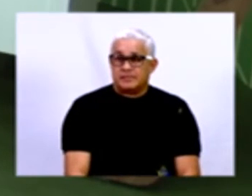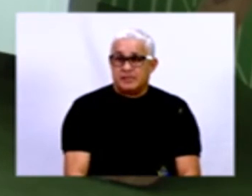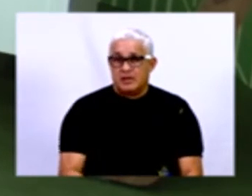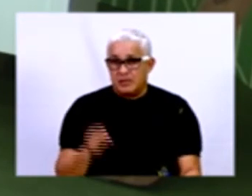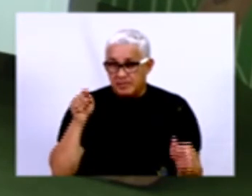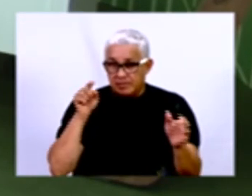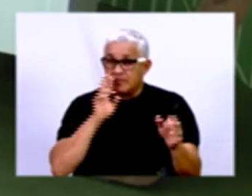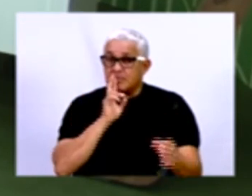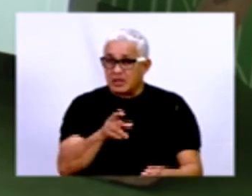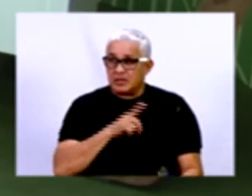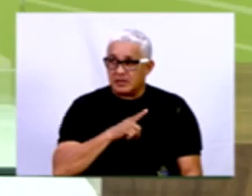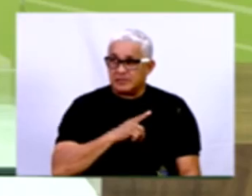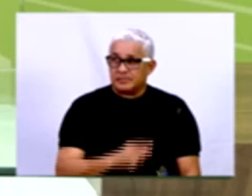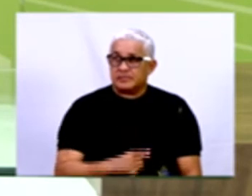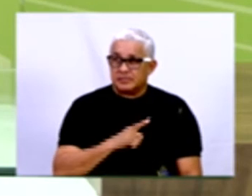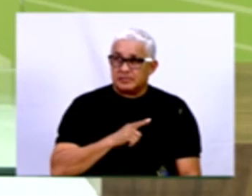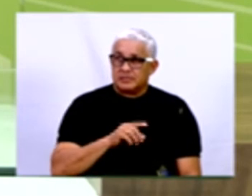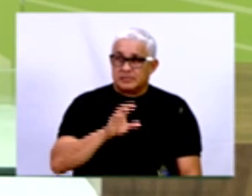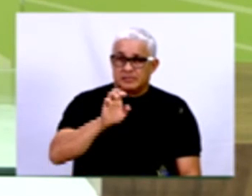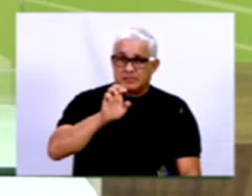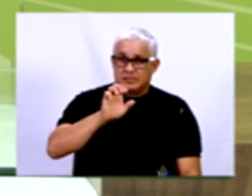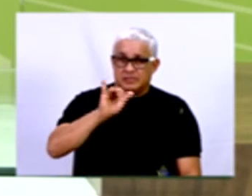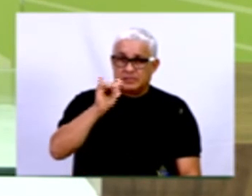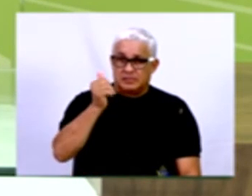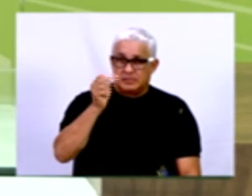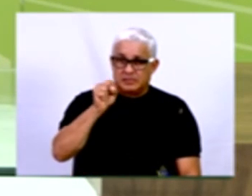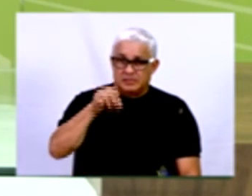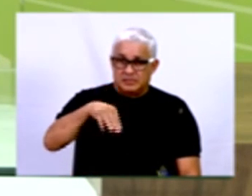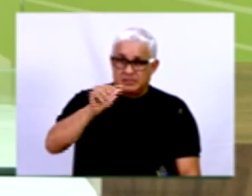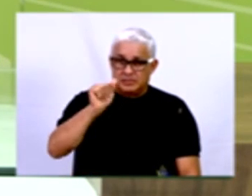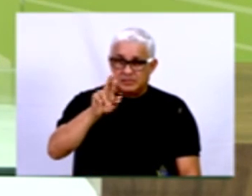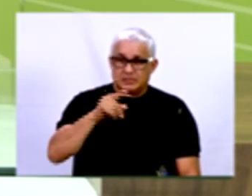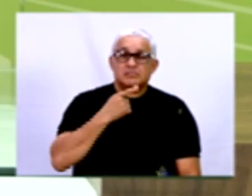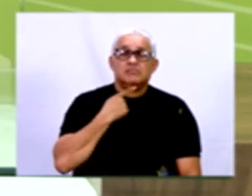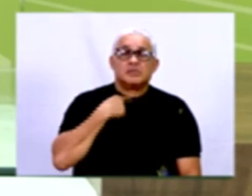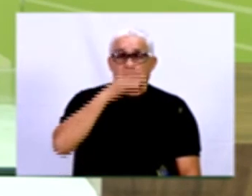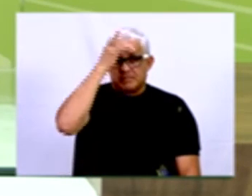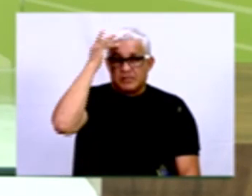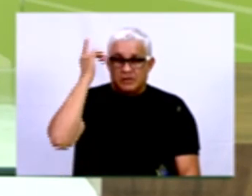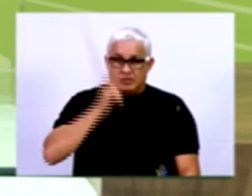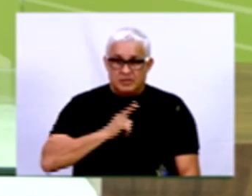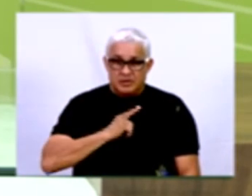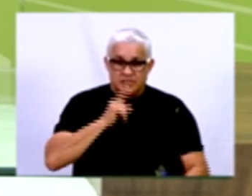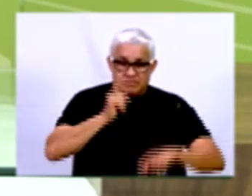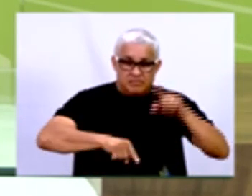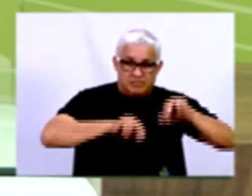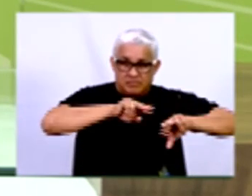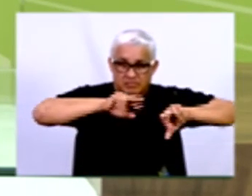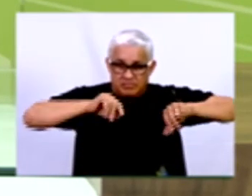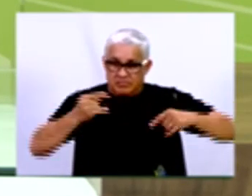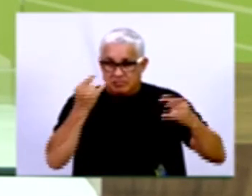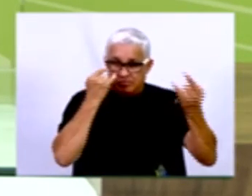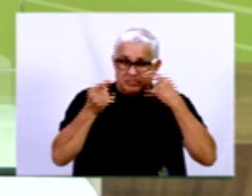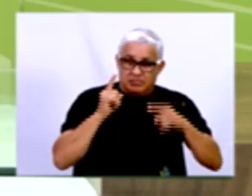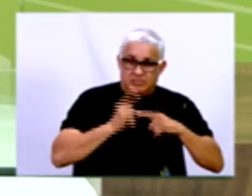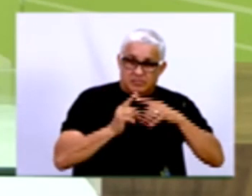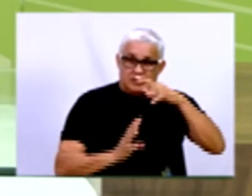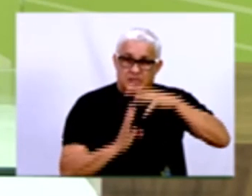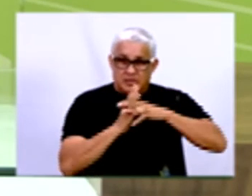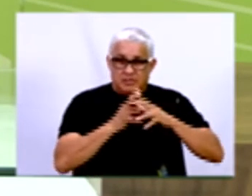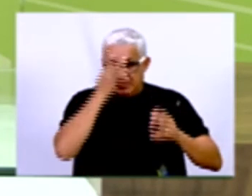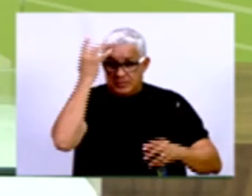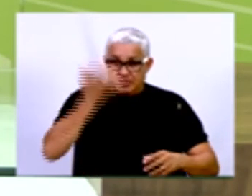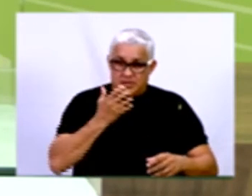alguma outra resposta? Temos também a resposta do Eliasmar. São os desejos que as pessoas têm em determinado produto. São ilimitados, pois sempre que as pessoas